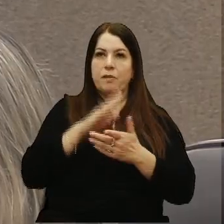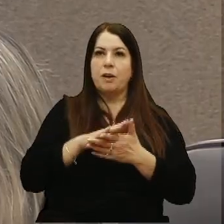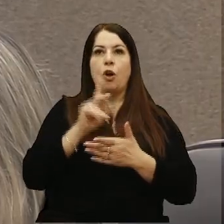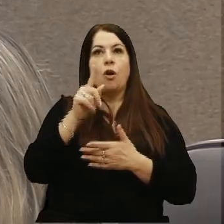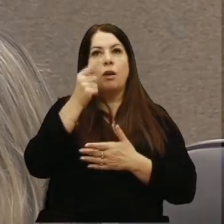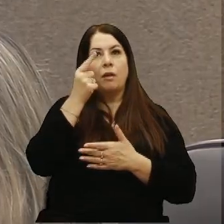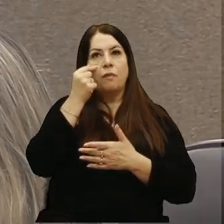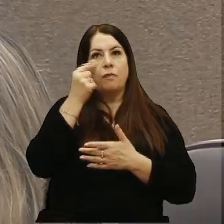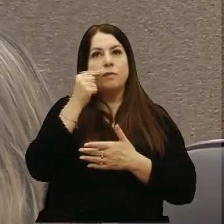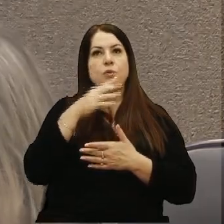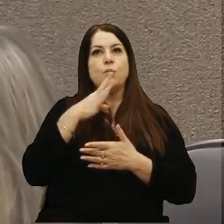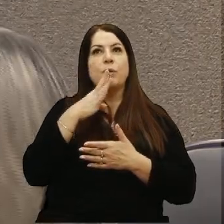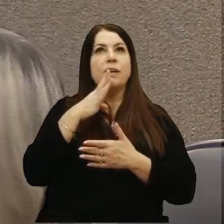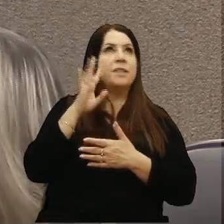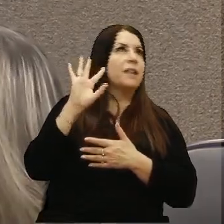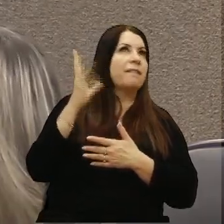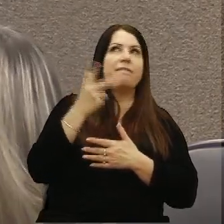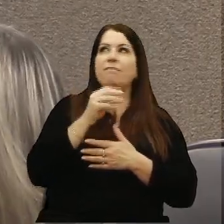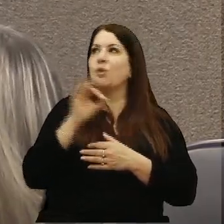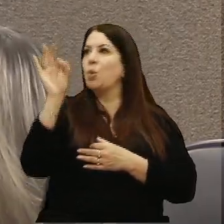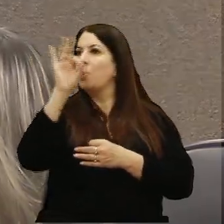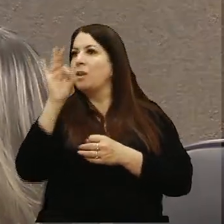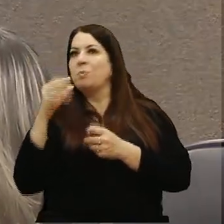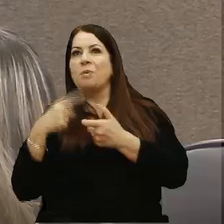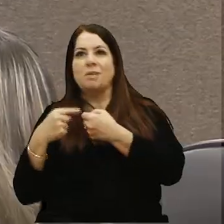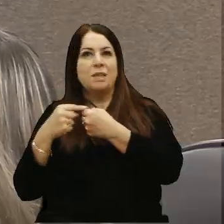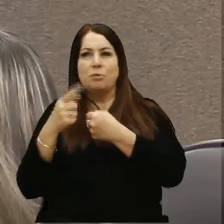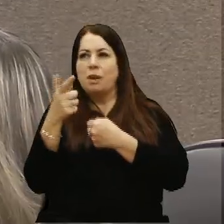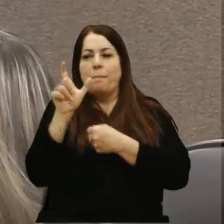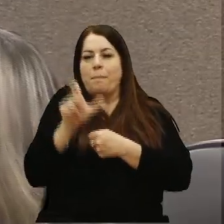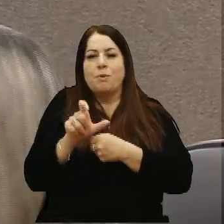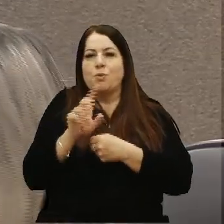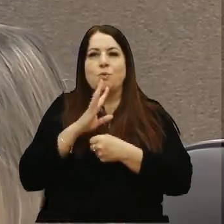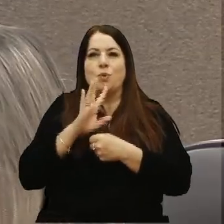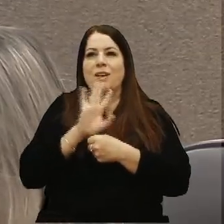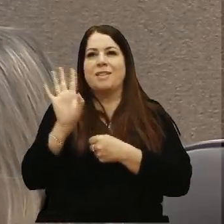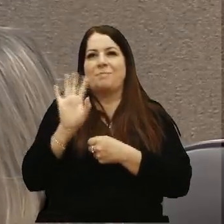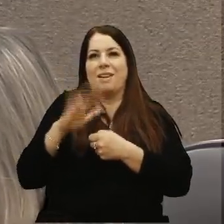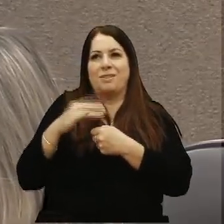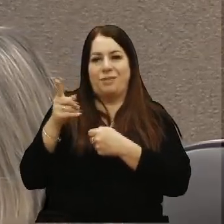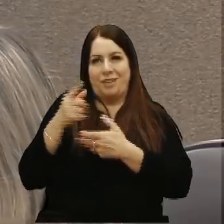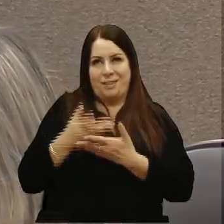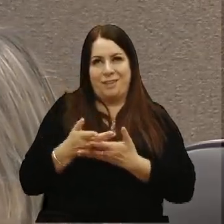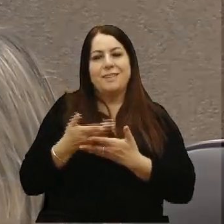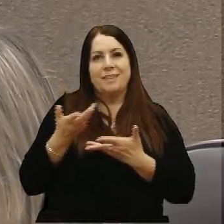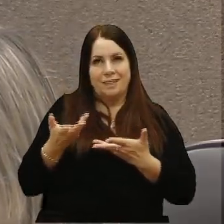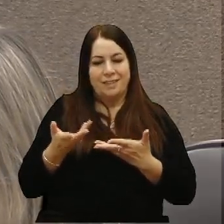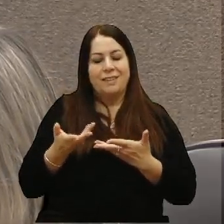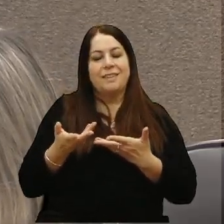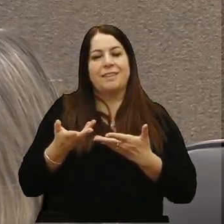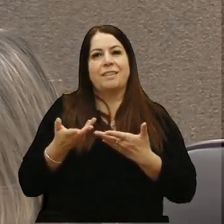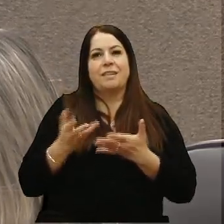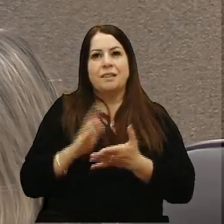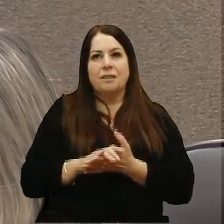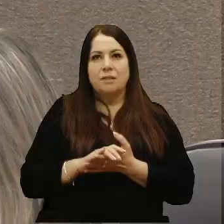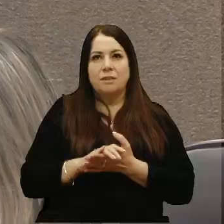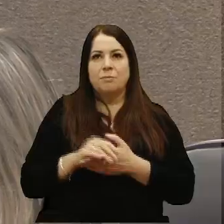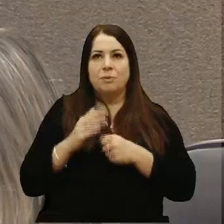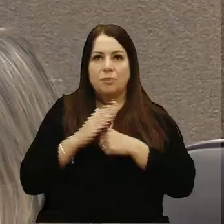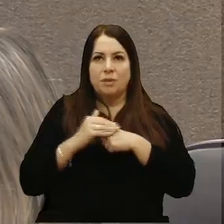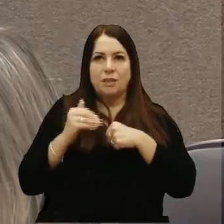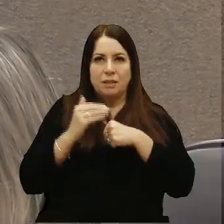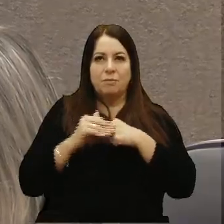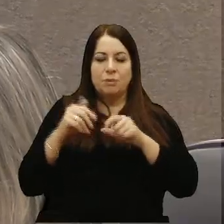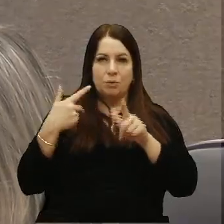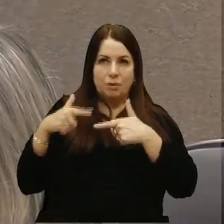Fris conhece até as moscas da cidade aqui, de tanto que ele conhece. Não tem pessoa que conhece mais cidade do que o Fris. Então, Fris, tenho muito carinho pelo